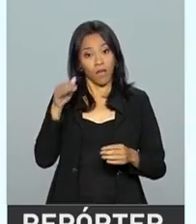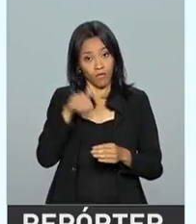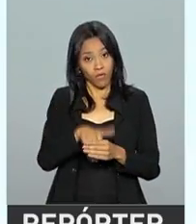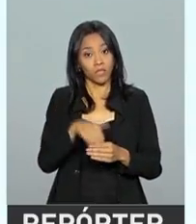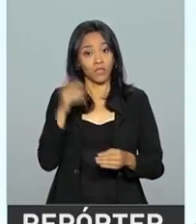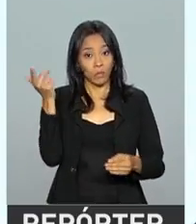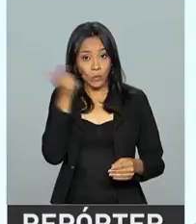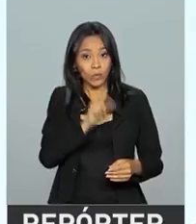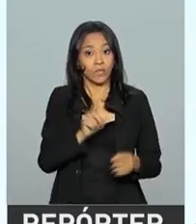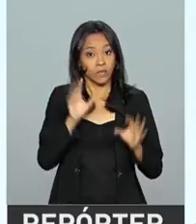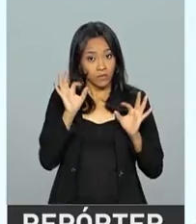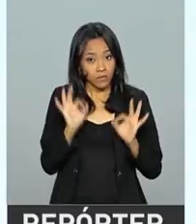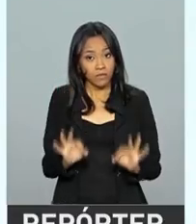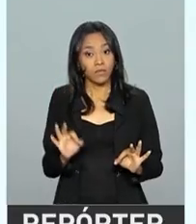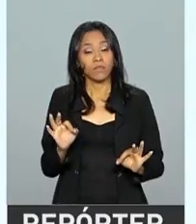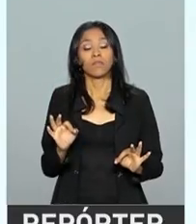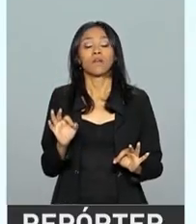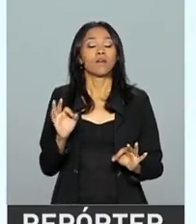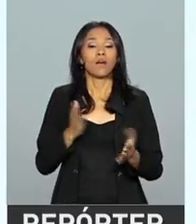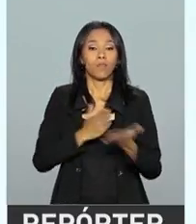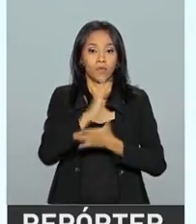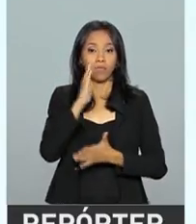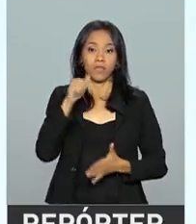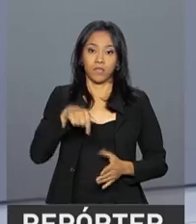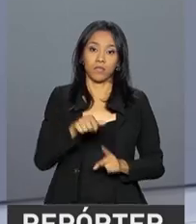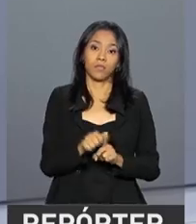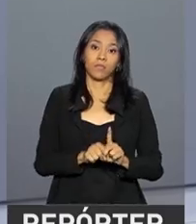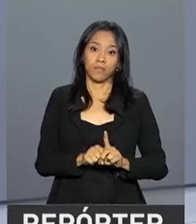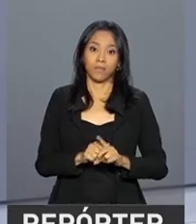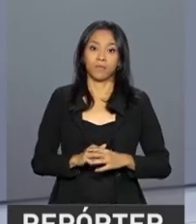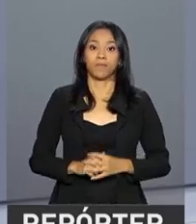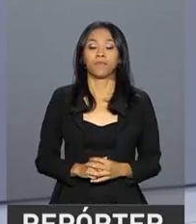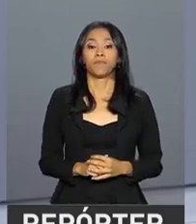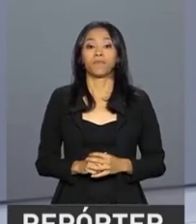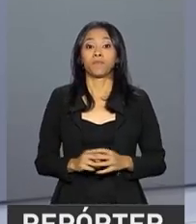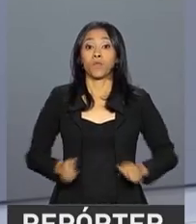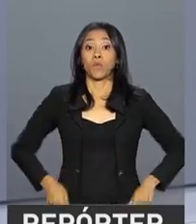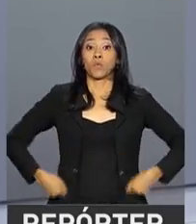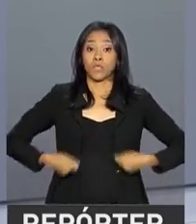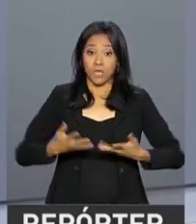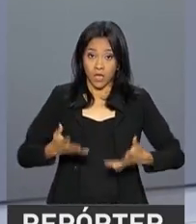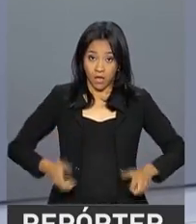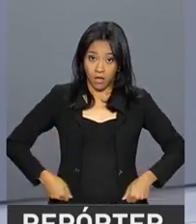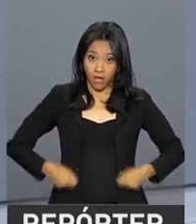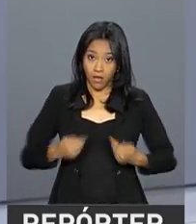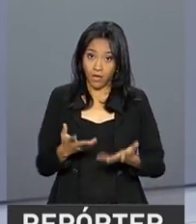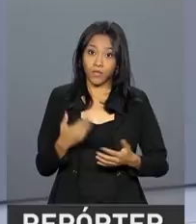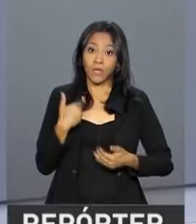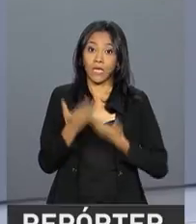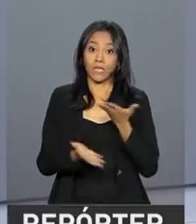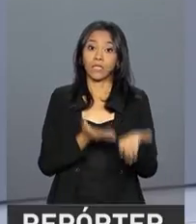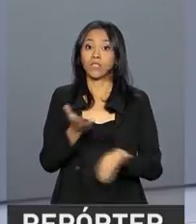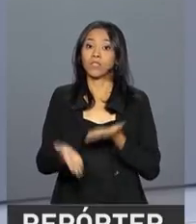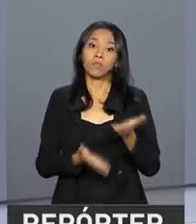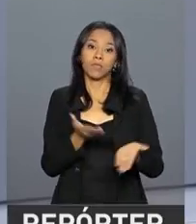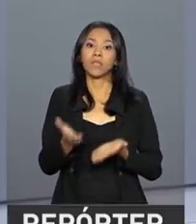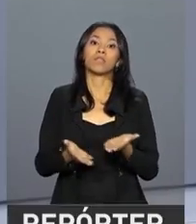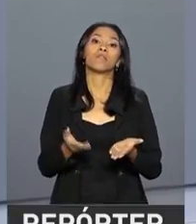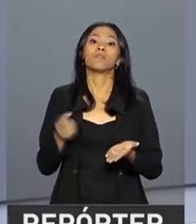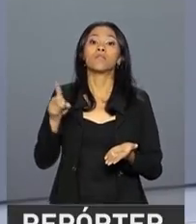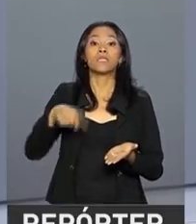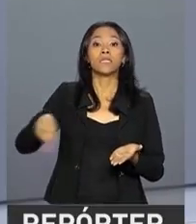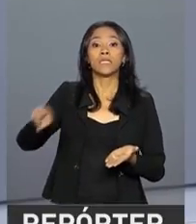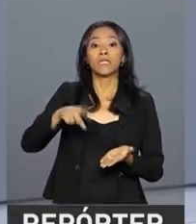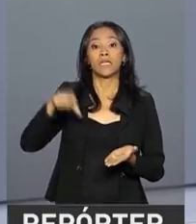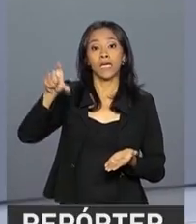aconteça e seja aprovado a isso mesmo os gastos com atendimentos que deveriam ser cobertos por